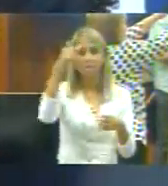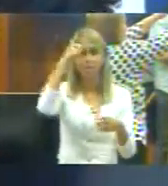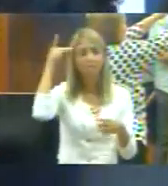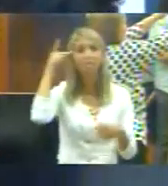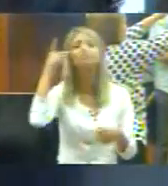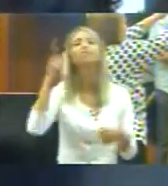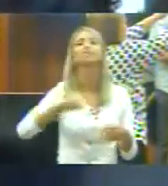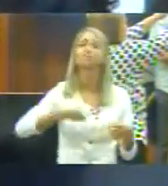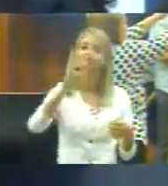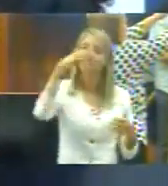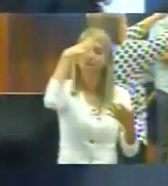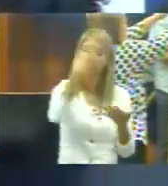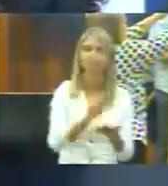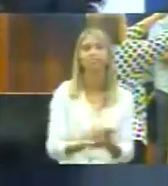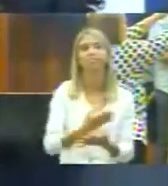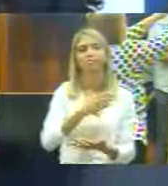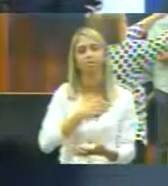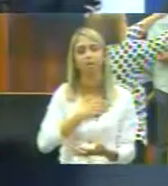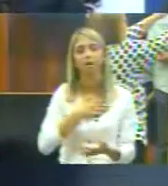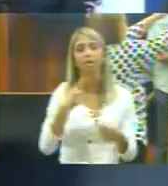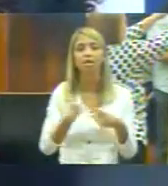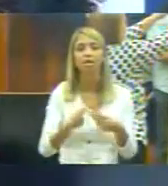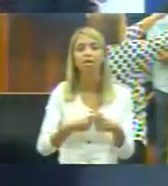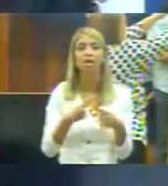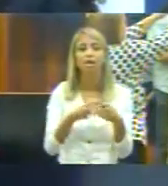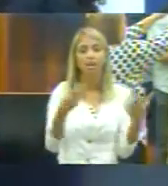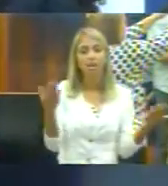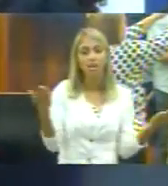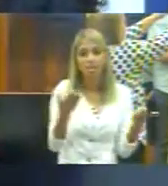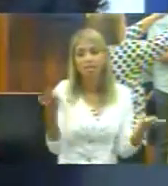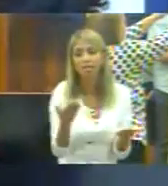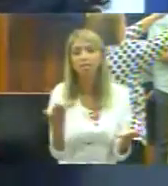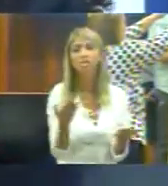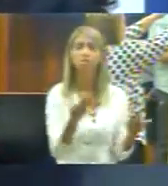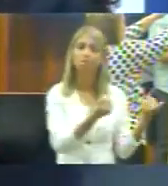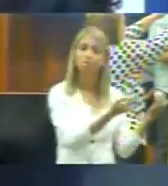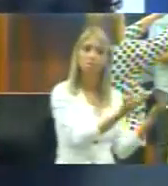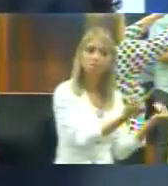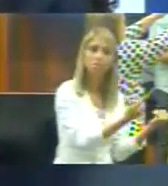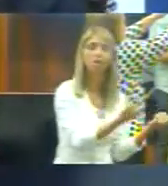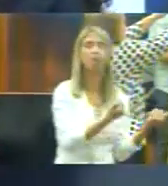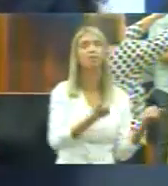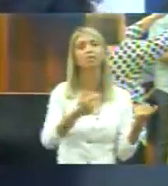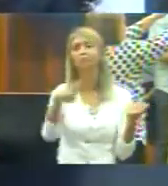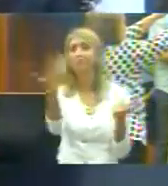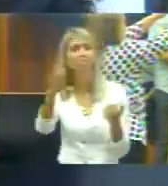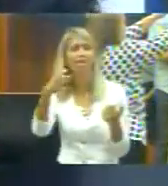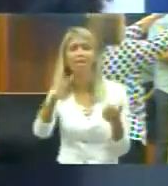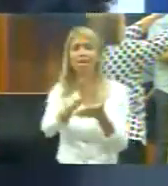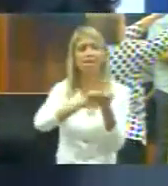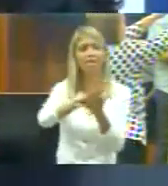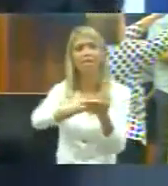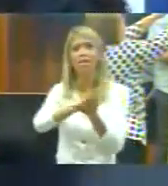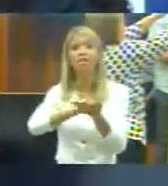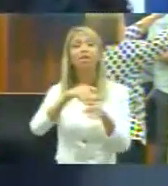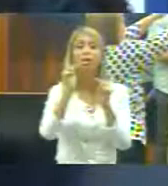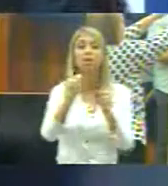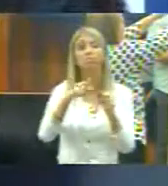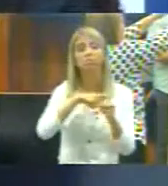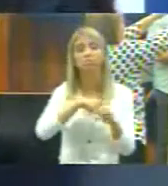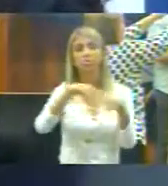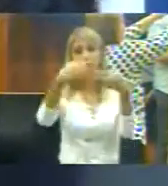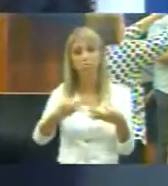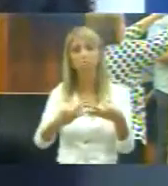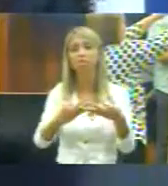ainda acreditam na gente. Porque muitos hoje vê que a juventude não quer nada com nada. Realmente, pode ter sim a maioria